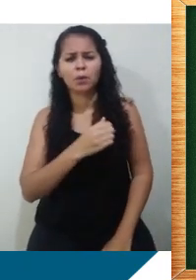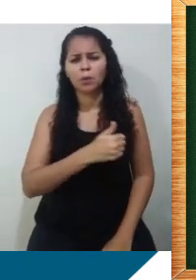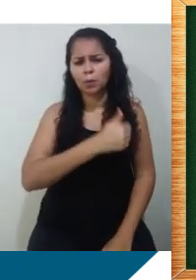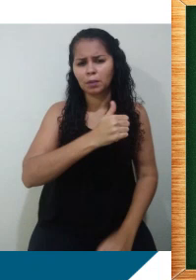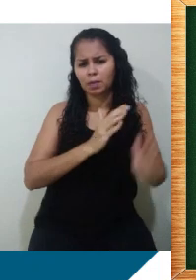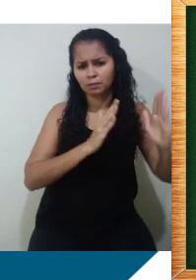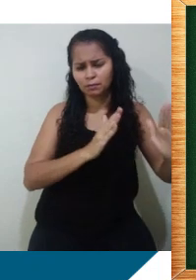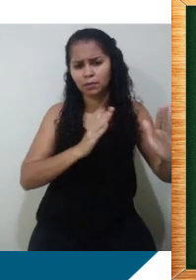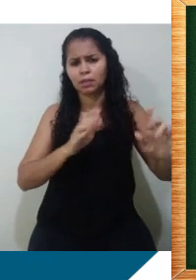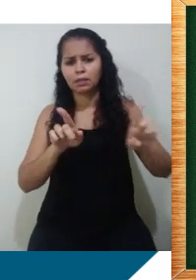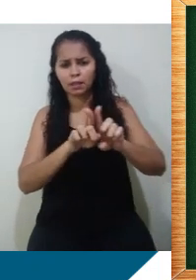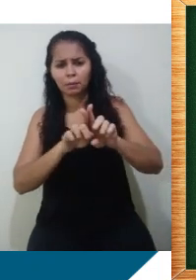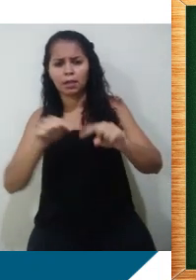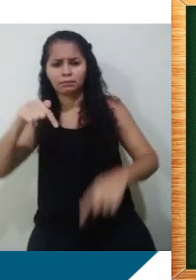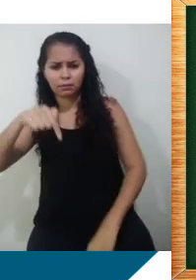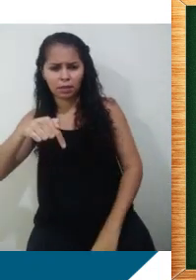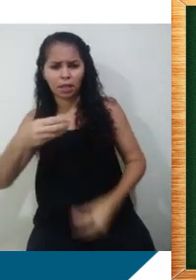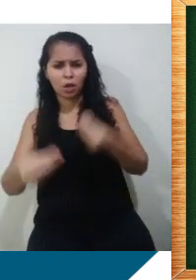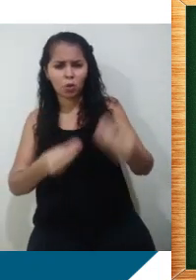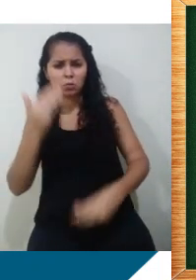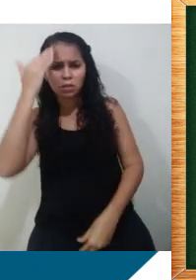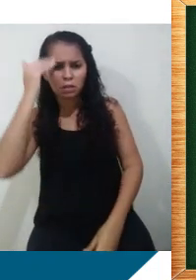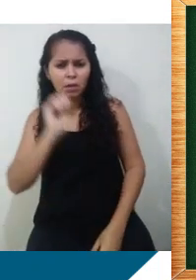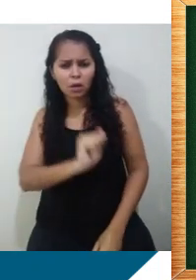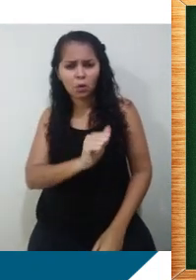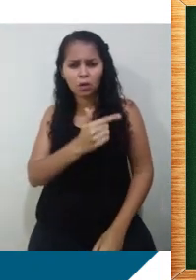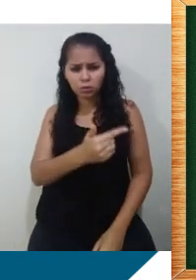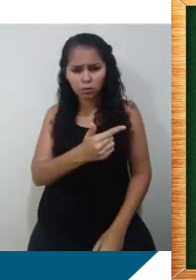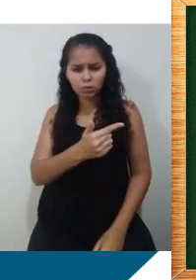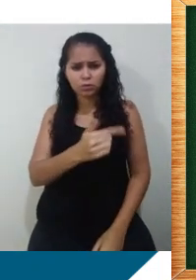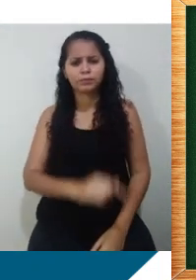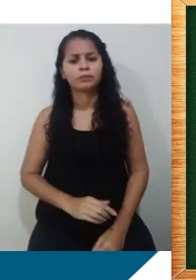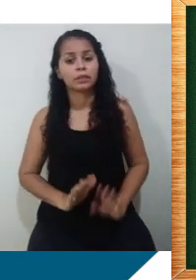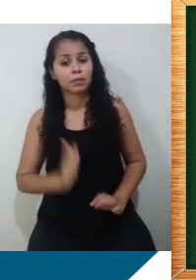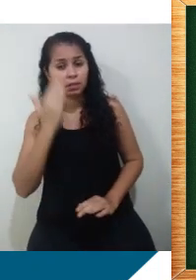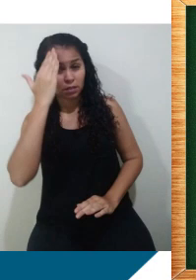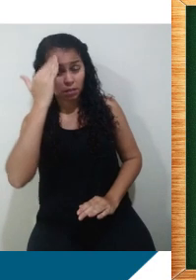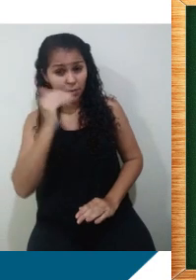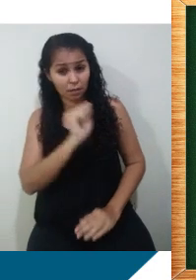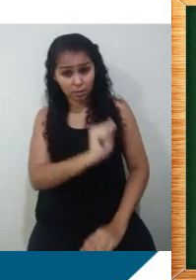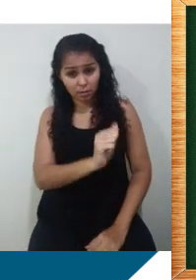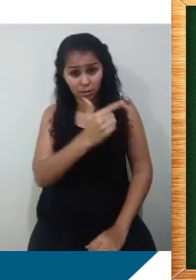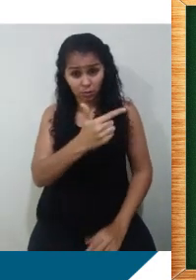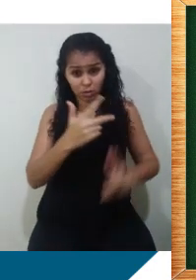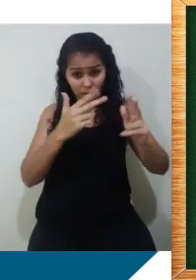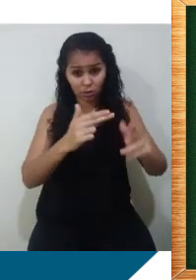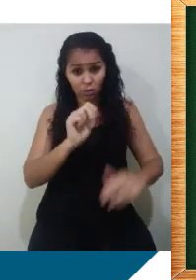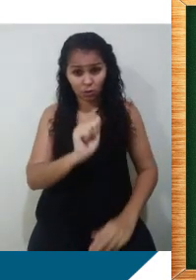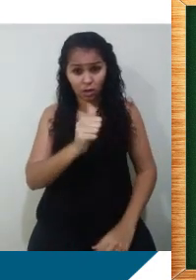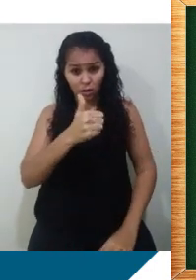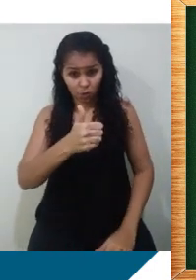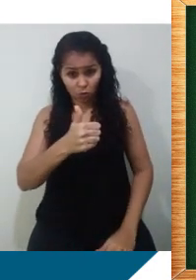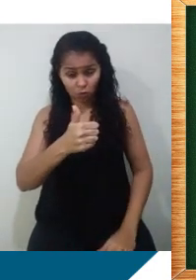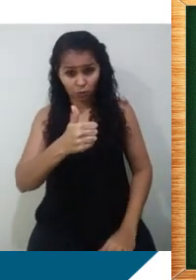podemos obter o segundo termo dessa PG? Mas nós sabemos que A2 é igual a A1, que é o termo anterior, vezes